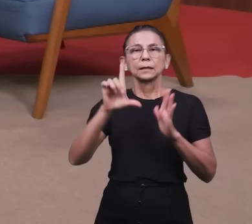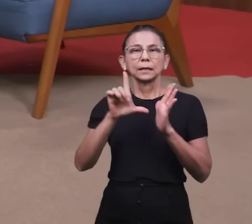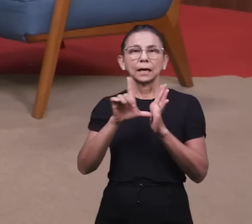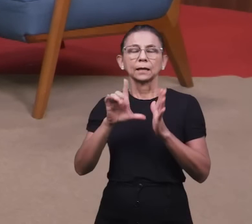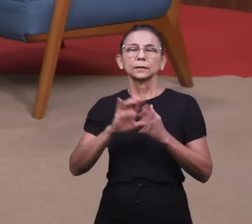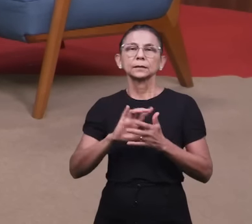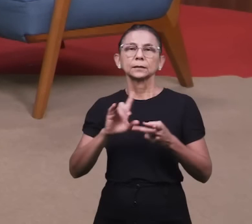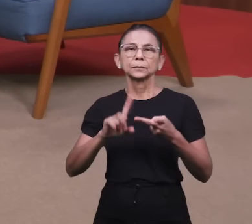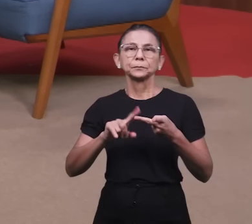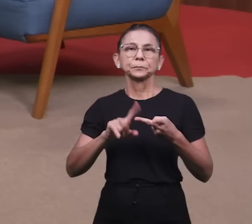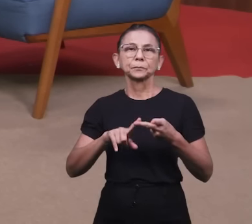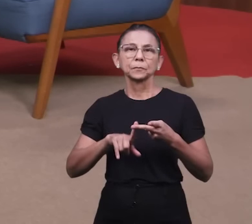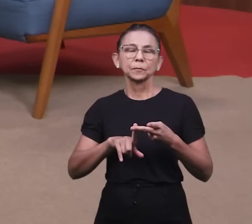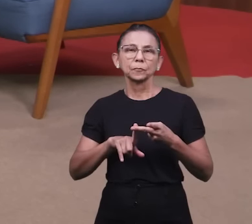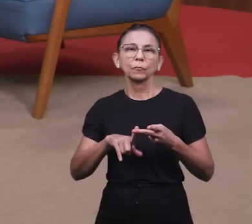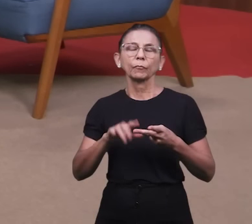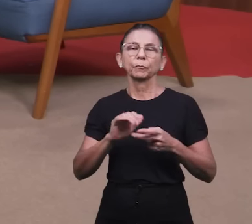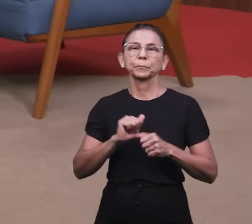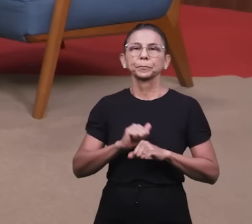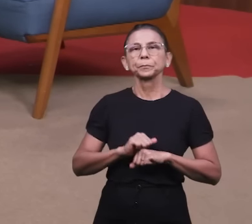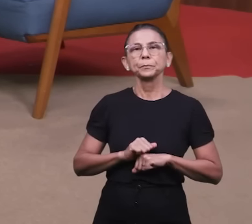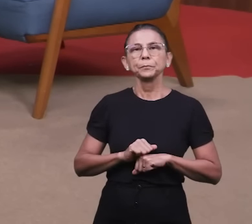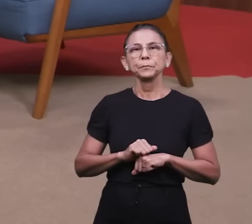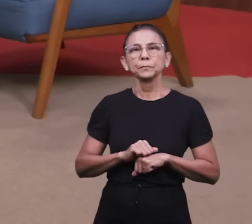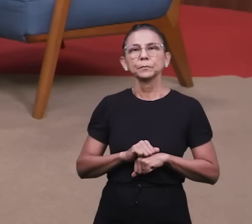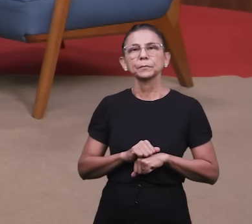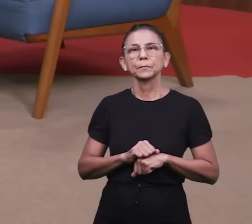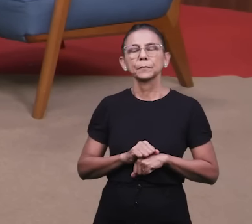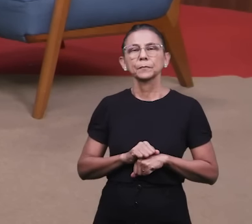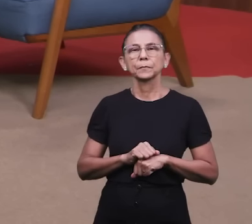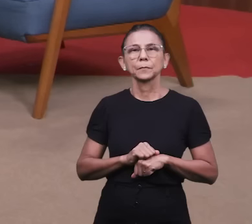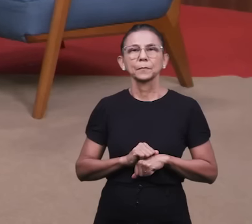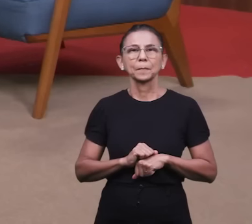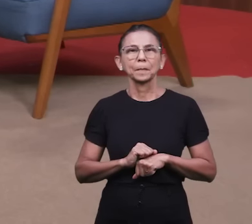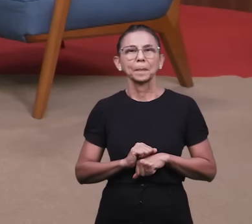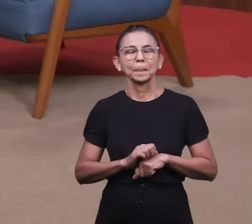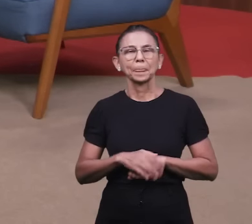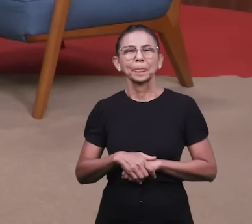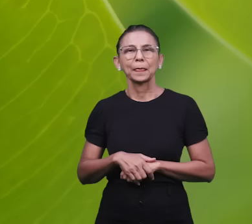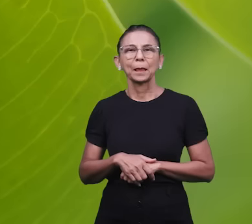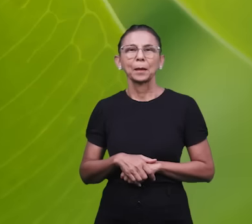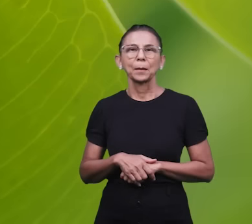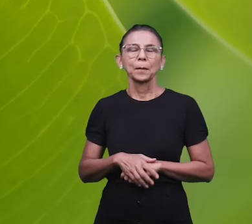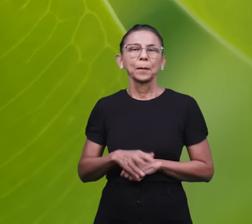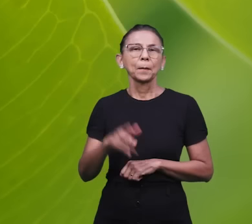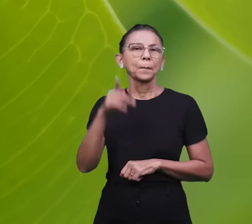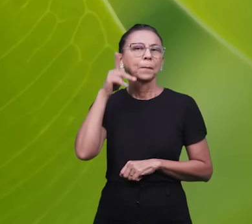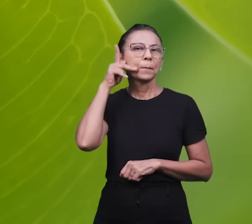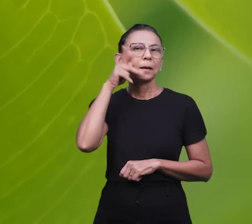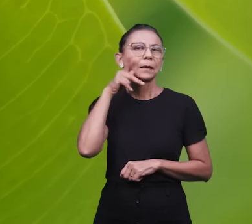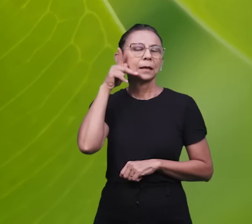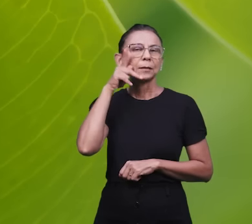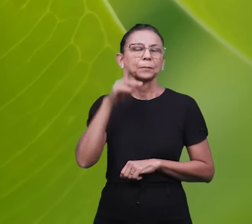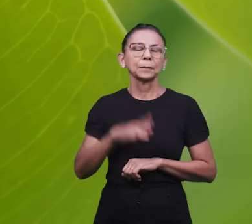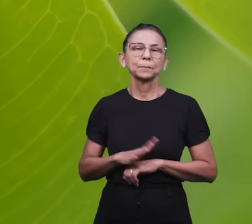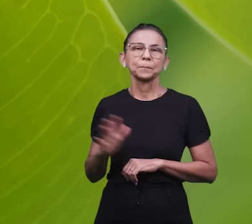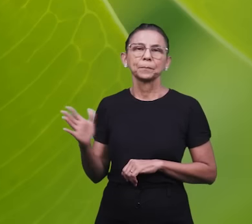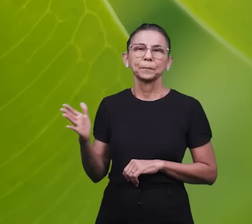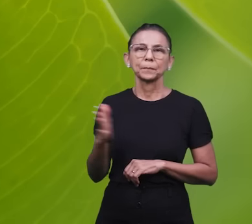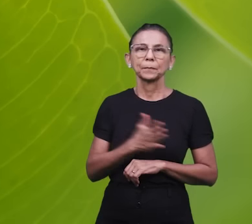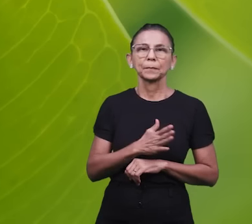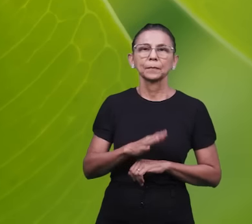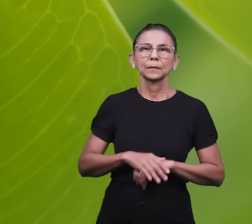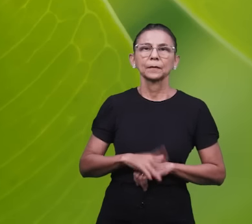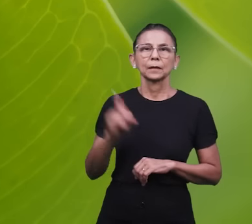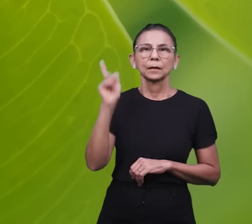e outro vídeo enviado pela nossa irmã Vanusa que é de João Pessoa na Paraíba Vamos assistir irmãos a paz do Senhor Jesus